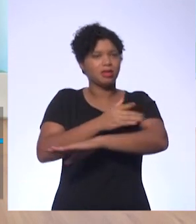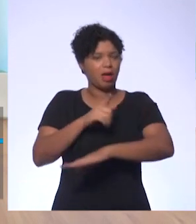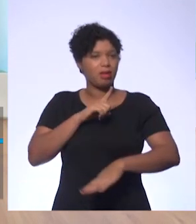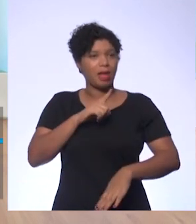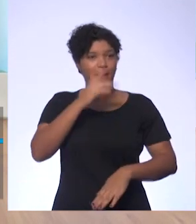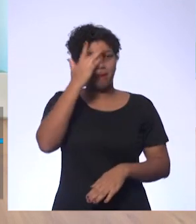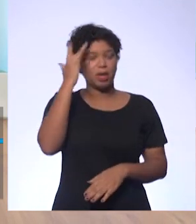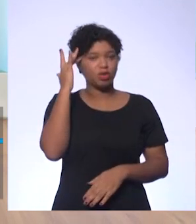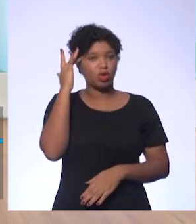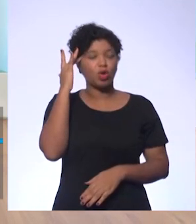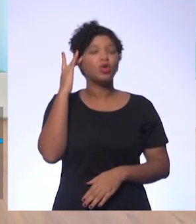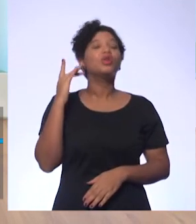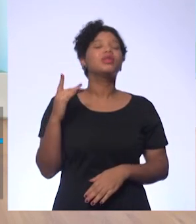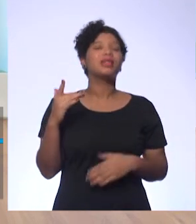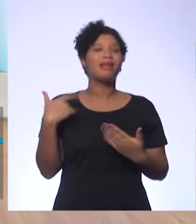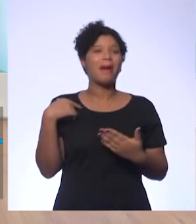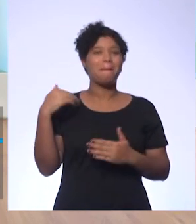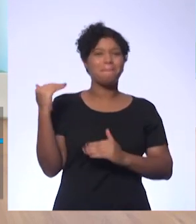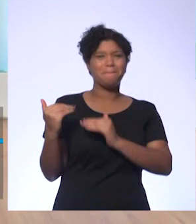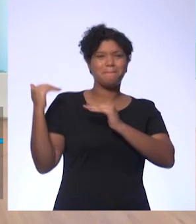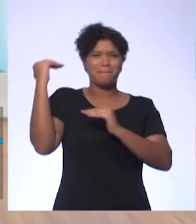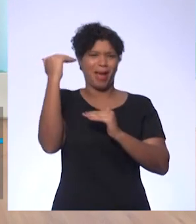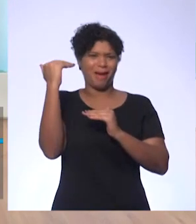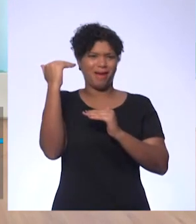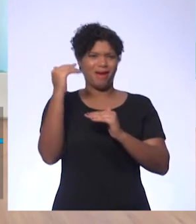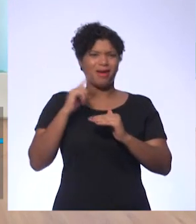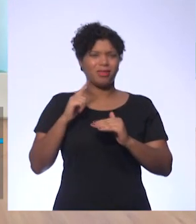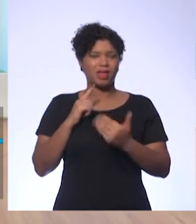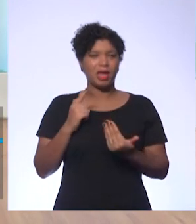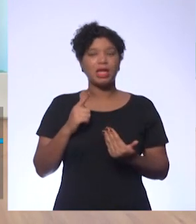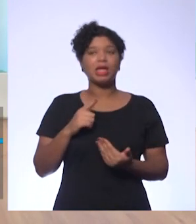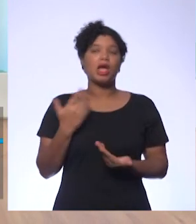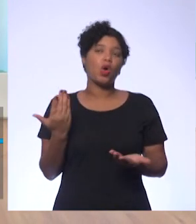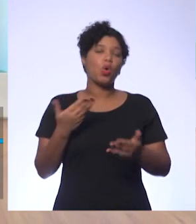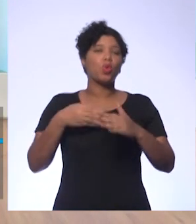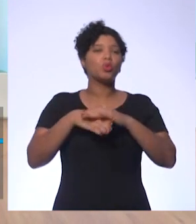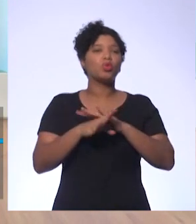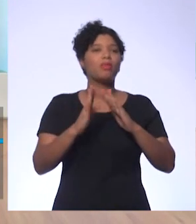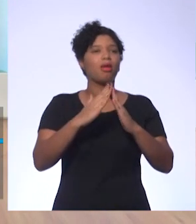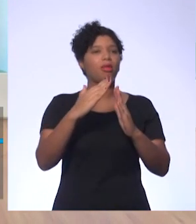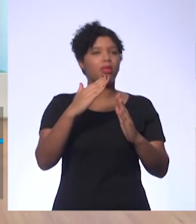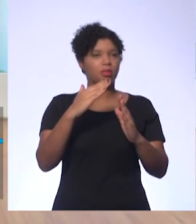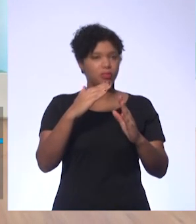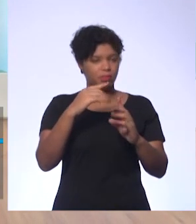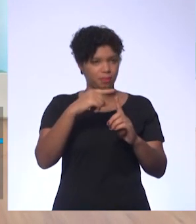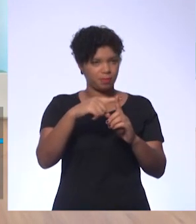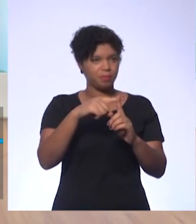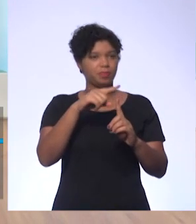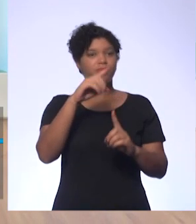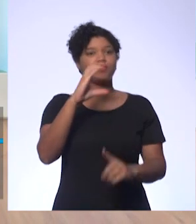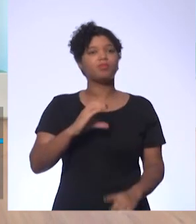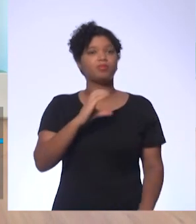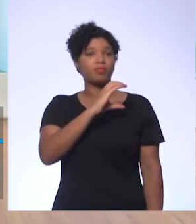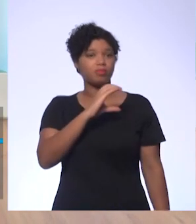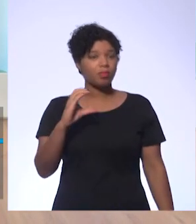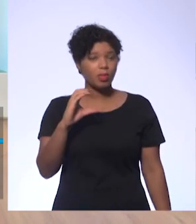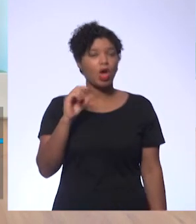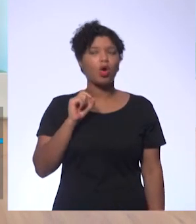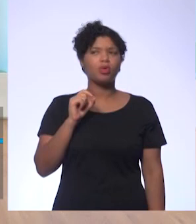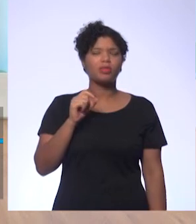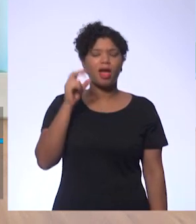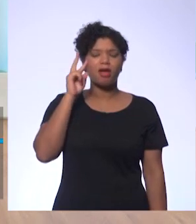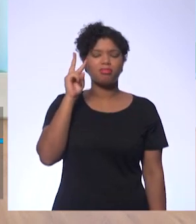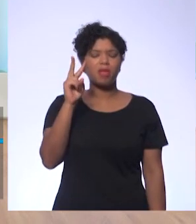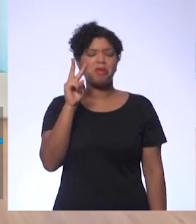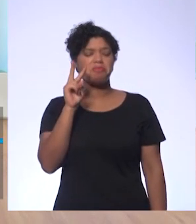poder religioso, ele era muito centralizado. E na Igreja Católica existia uma perspectiva de que o